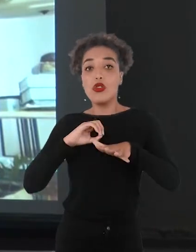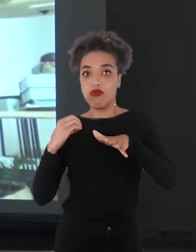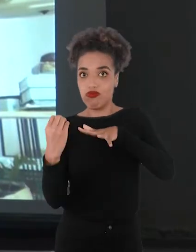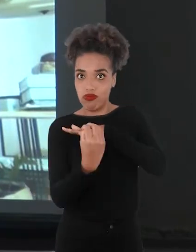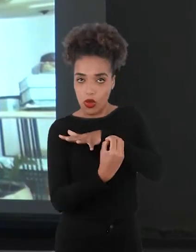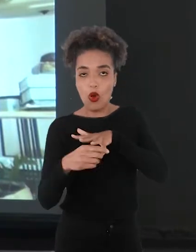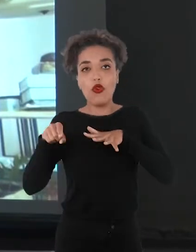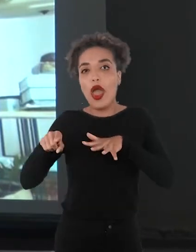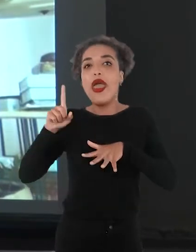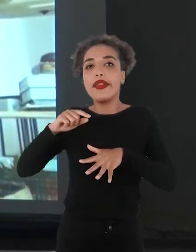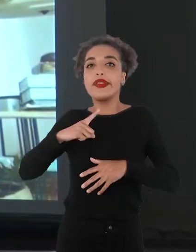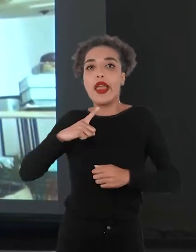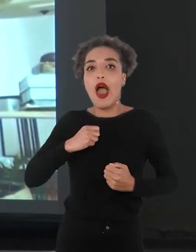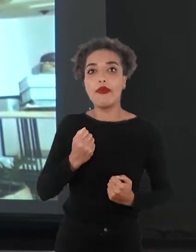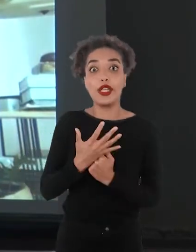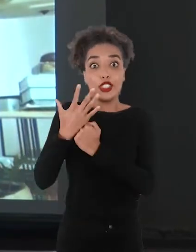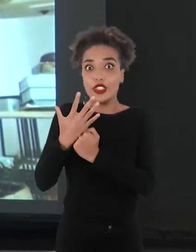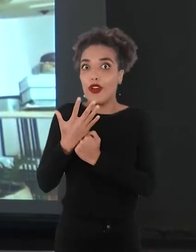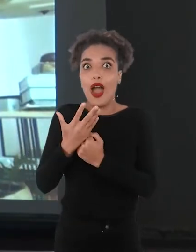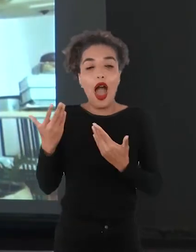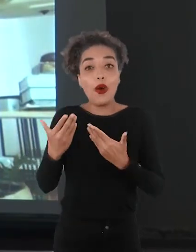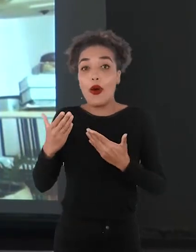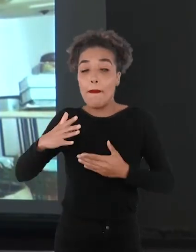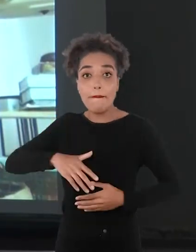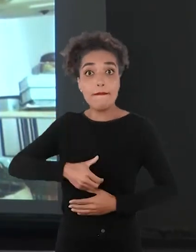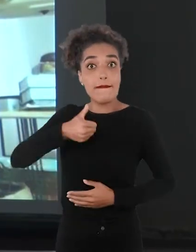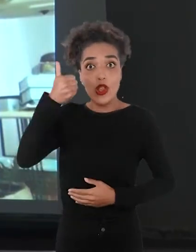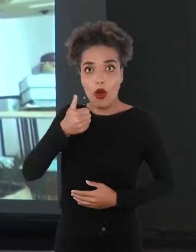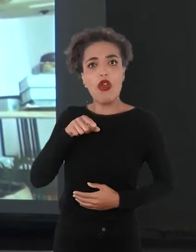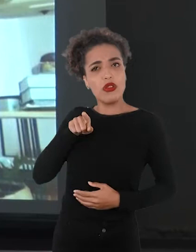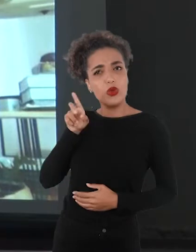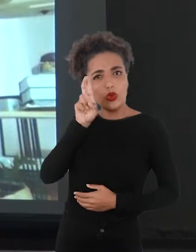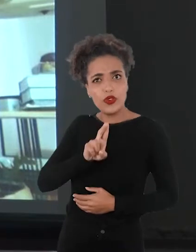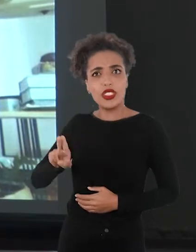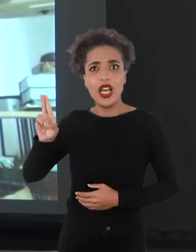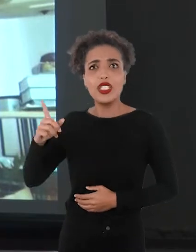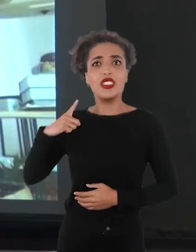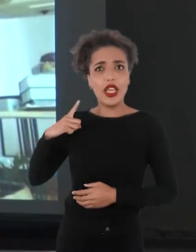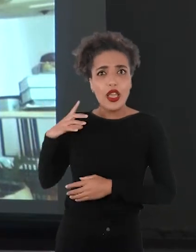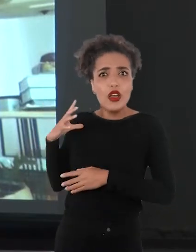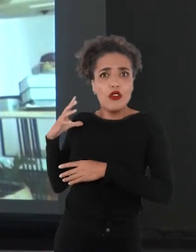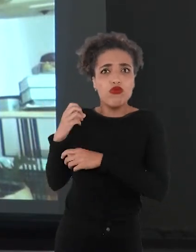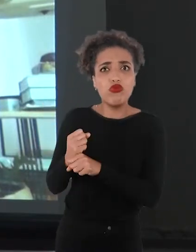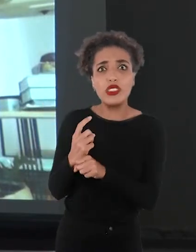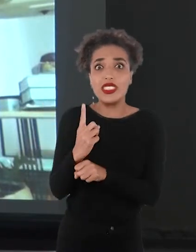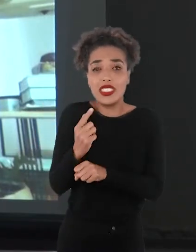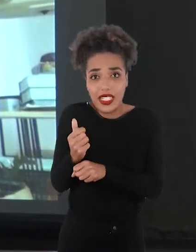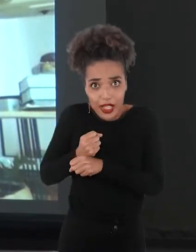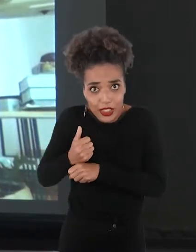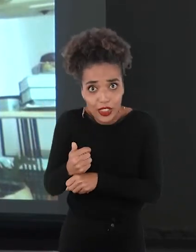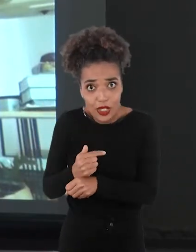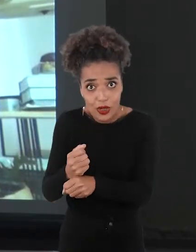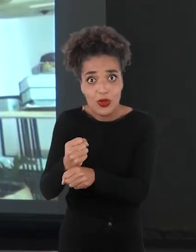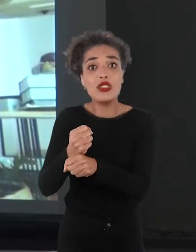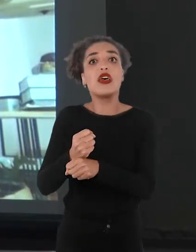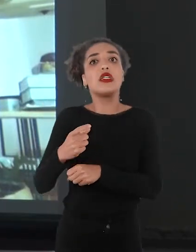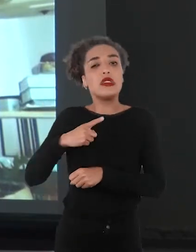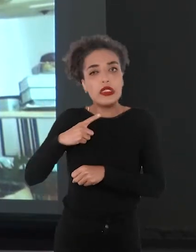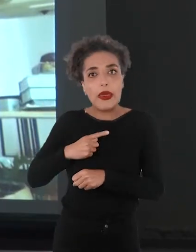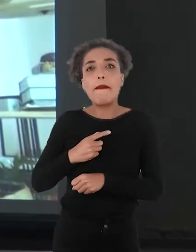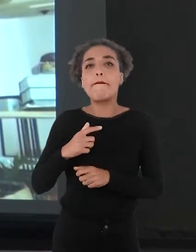política afirmativa que chegou nos últimos tempos. Trata-se de uma universidade de 17 anos, formada majoritariamente